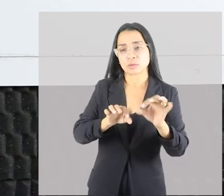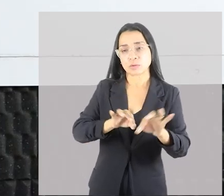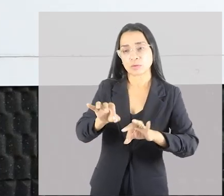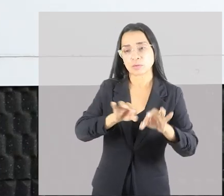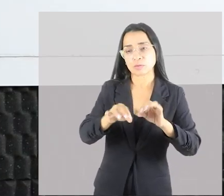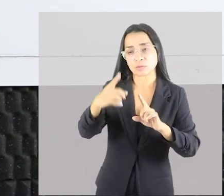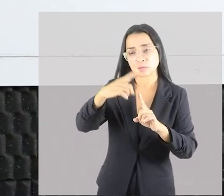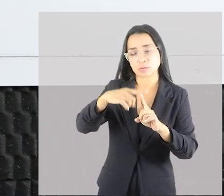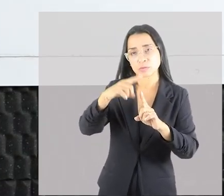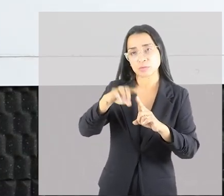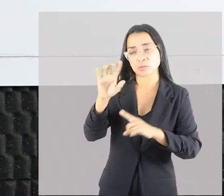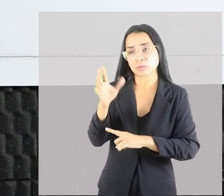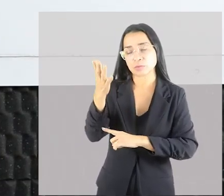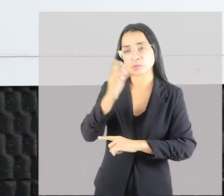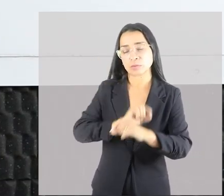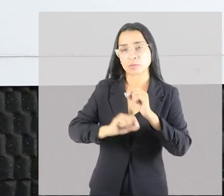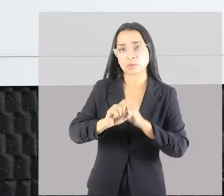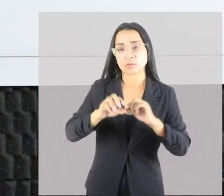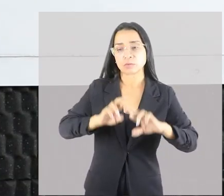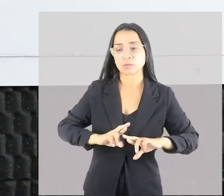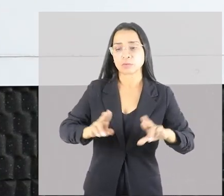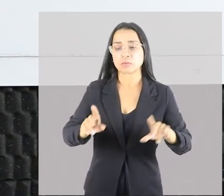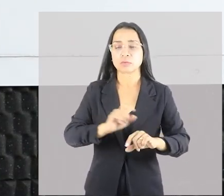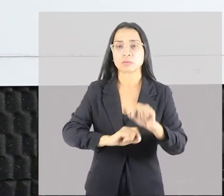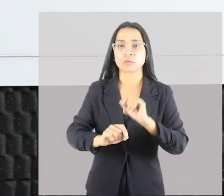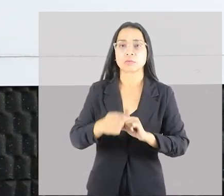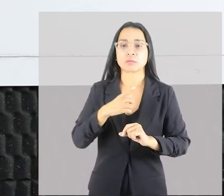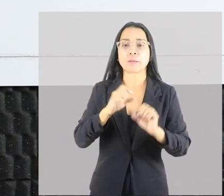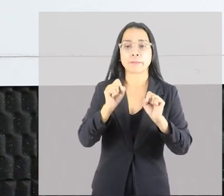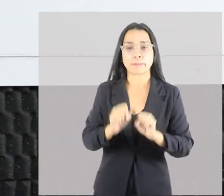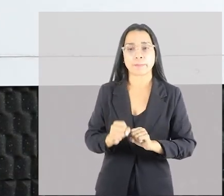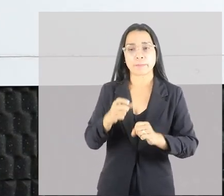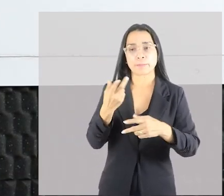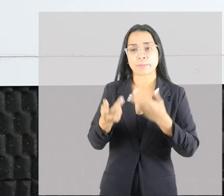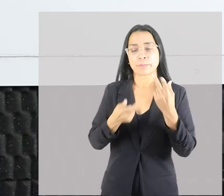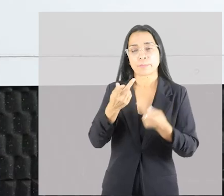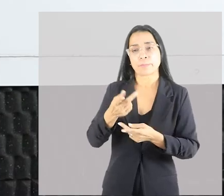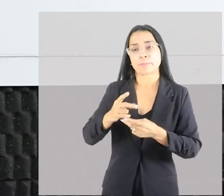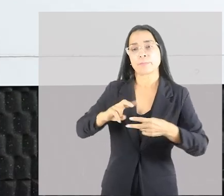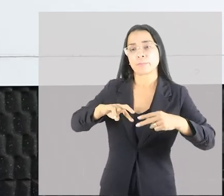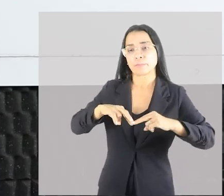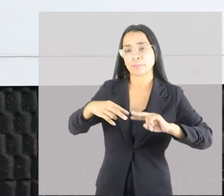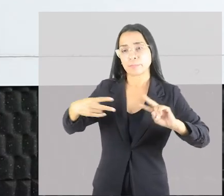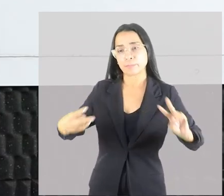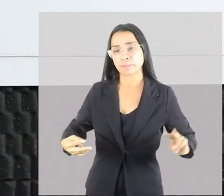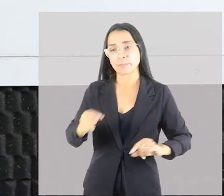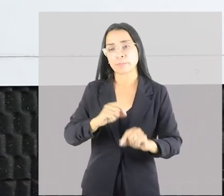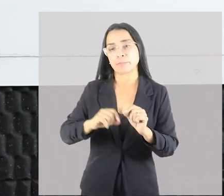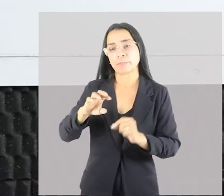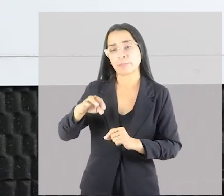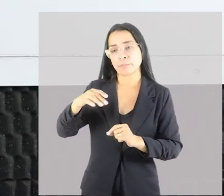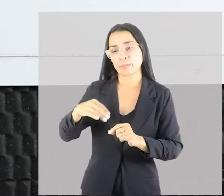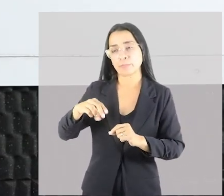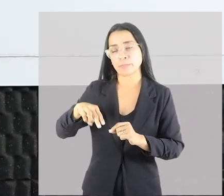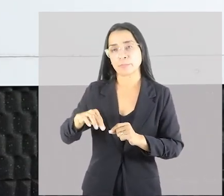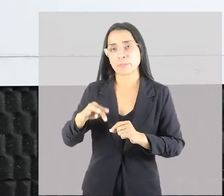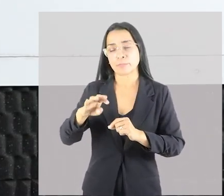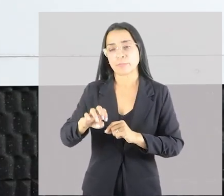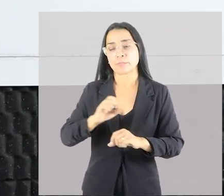tipos de situações, né, diferentes. Então a gente pode falar do DNA recombinante, que é quando a gente